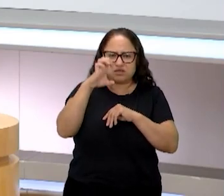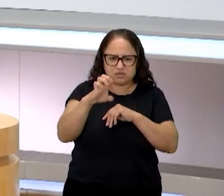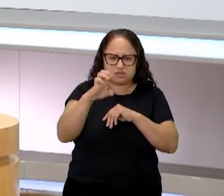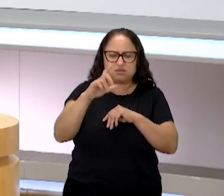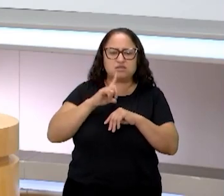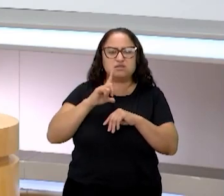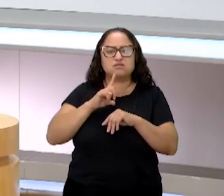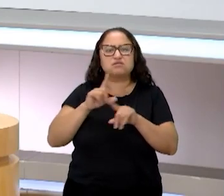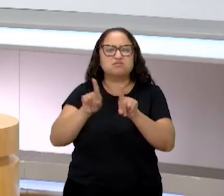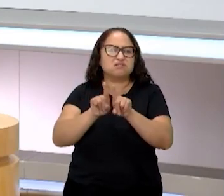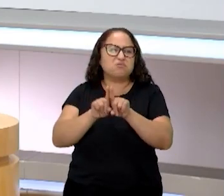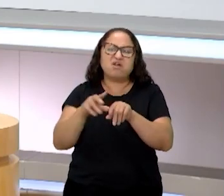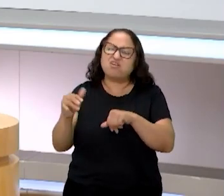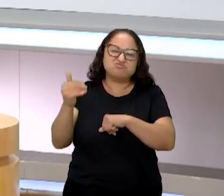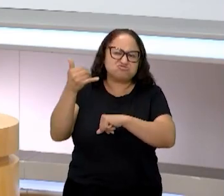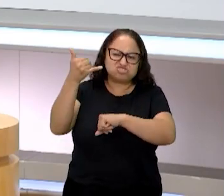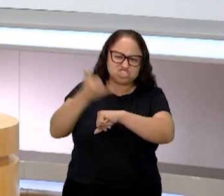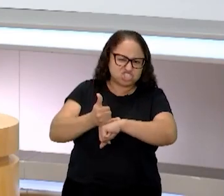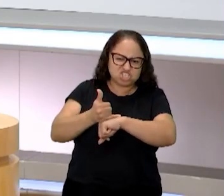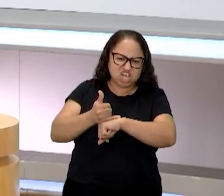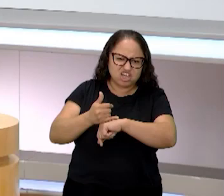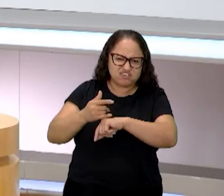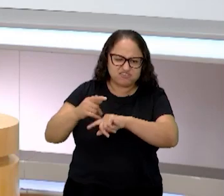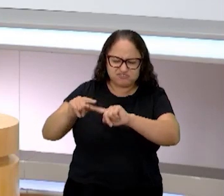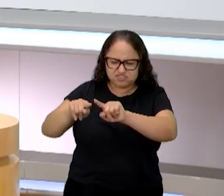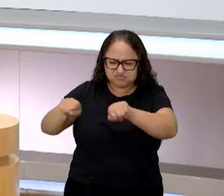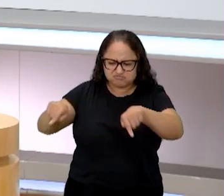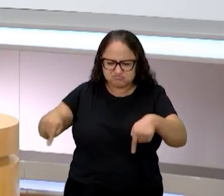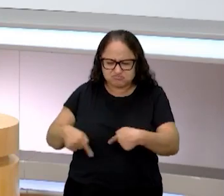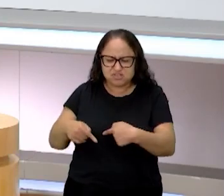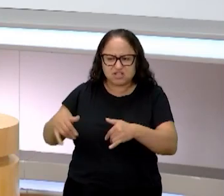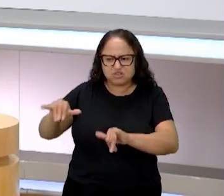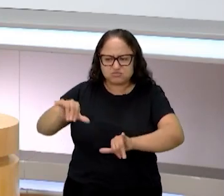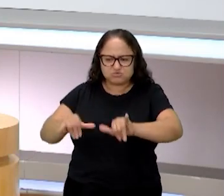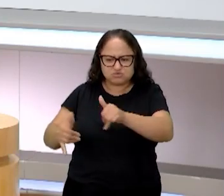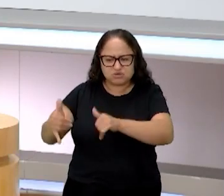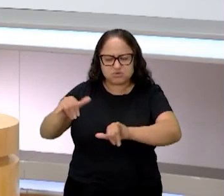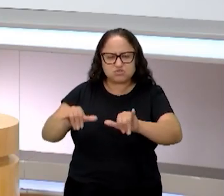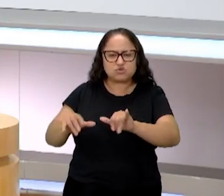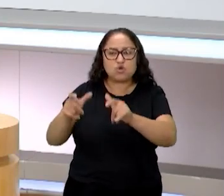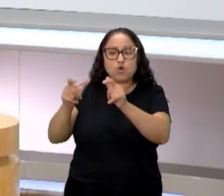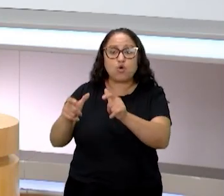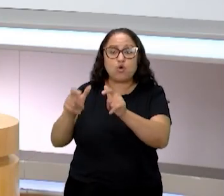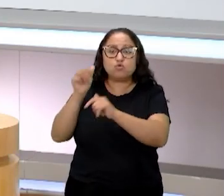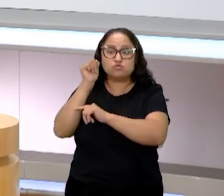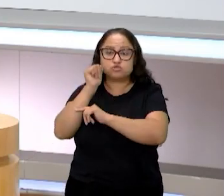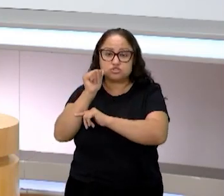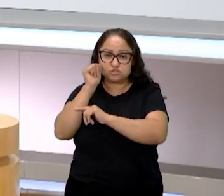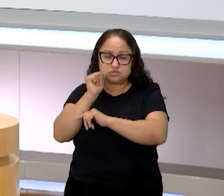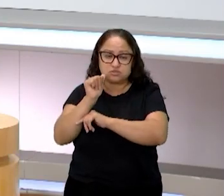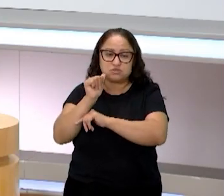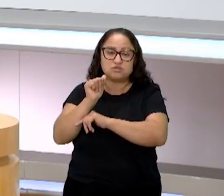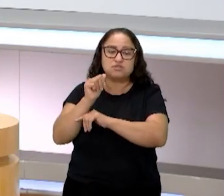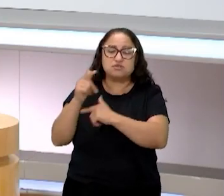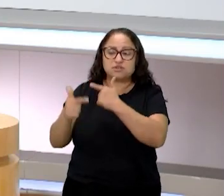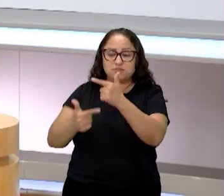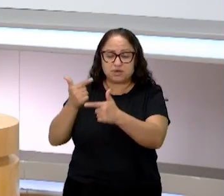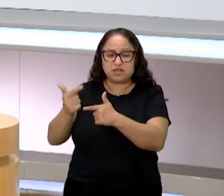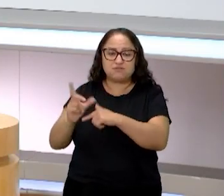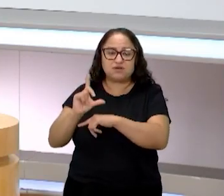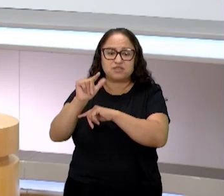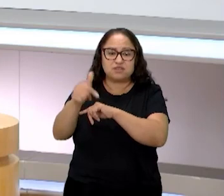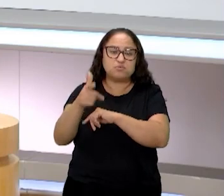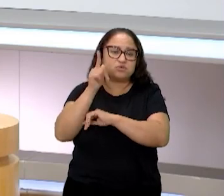como se fosse o chefe de laboratório lá que comandava o laboratório onde a Rosalind Franklin trabalhava, ele também